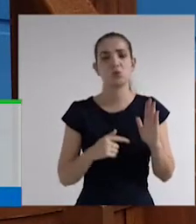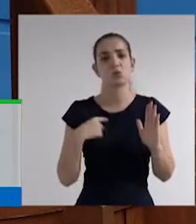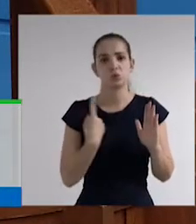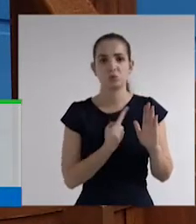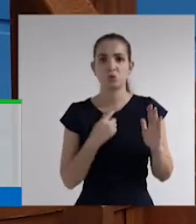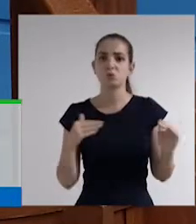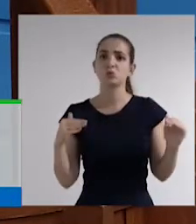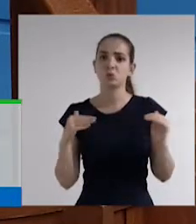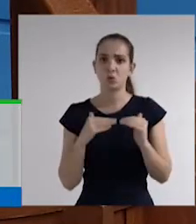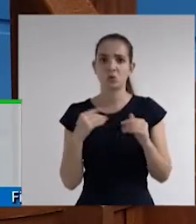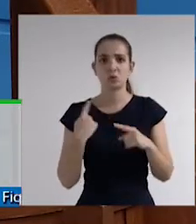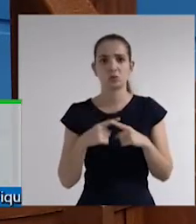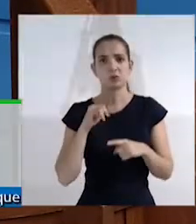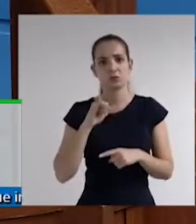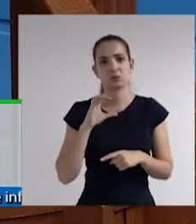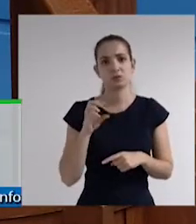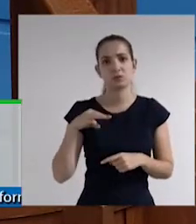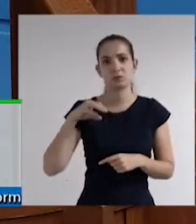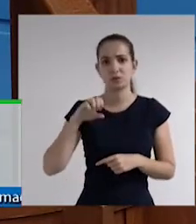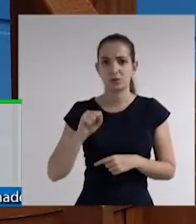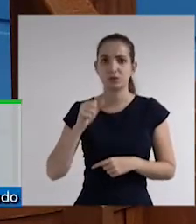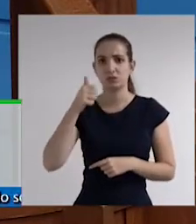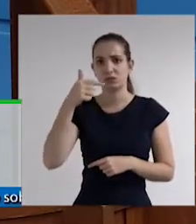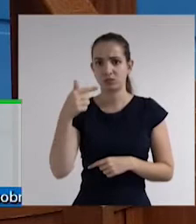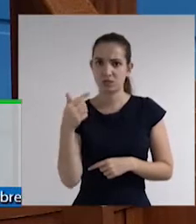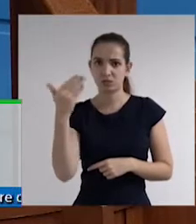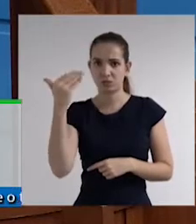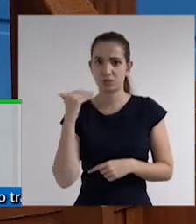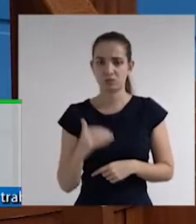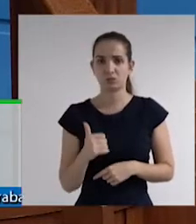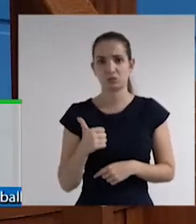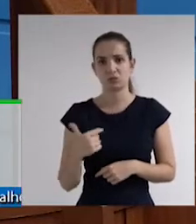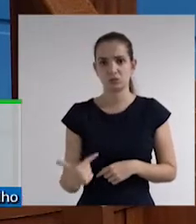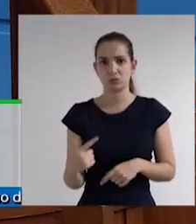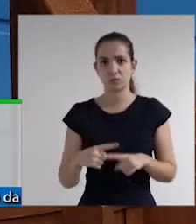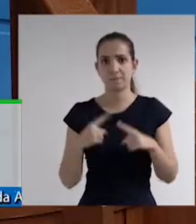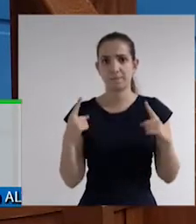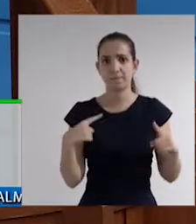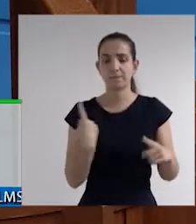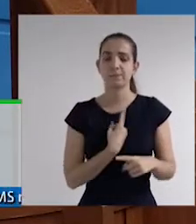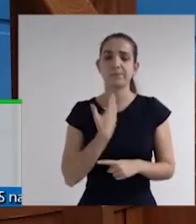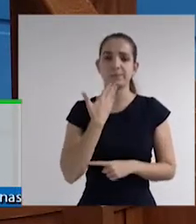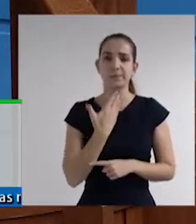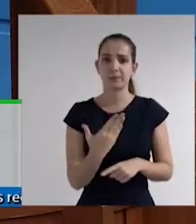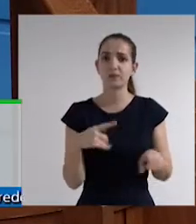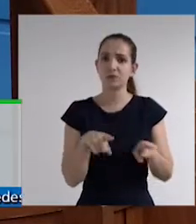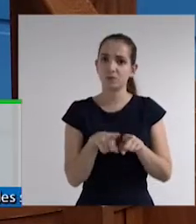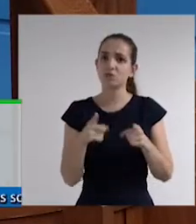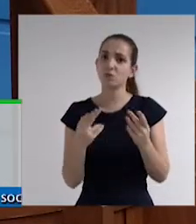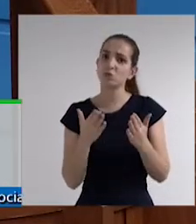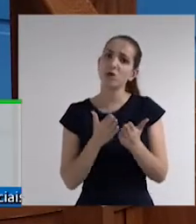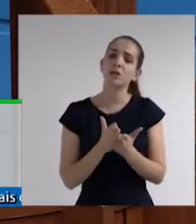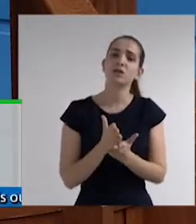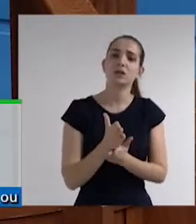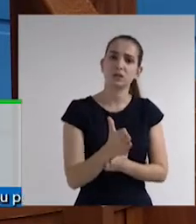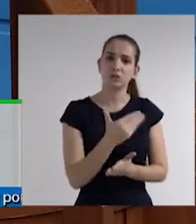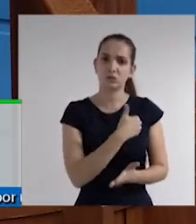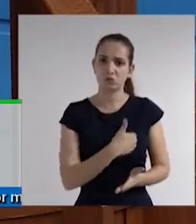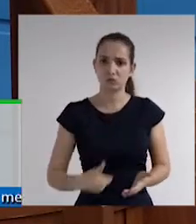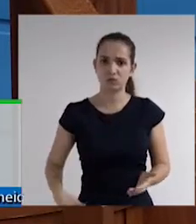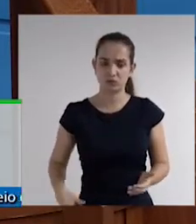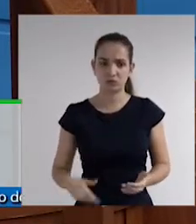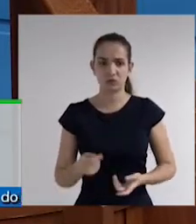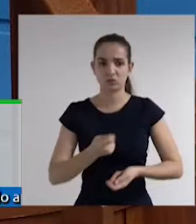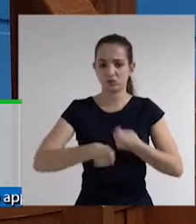de acordo para baixar o ICMS de 17 para 12. Só que a gente pede também, na mesma linha do governador na negociação